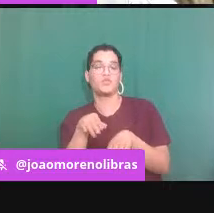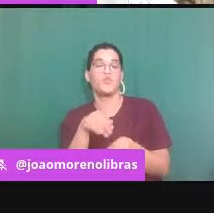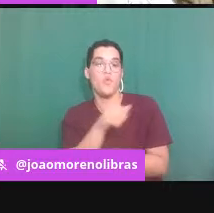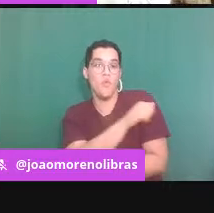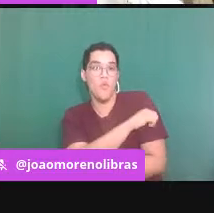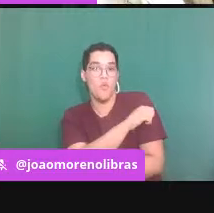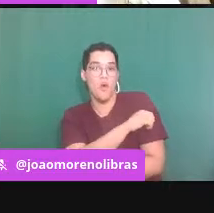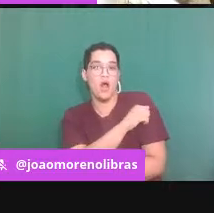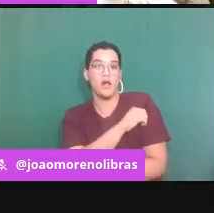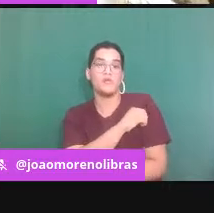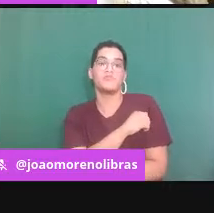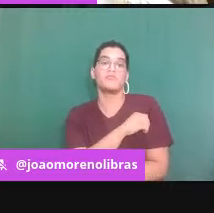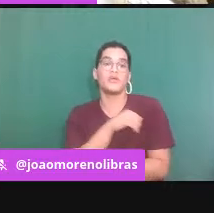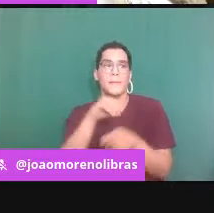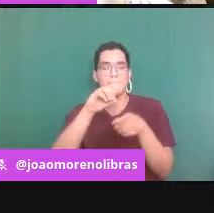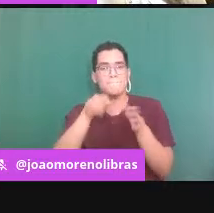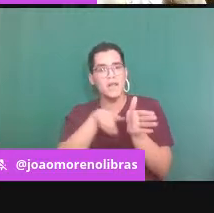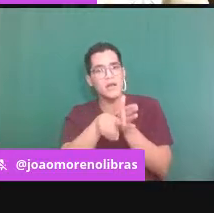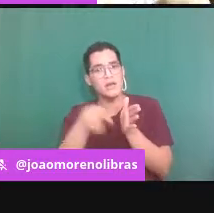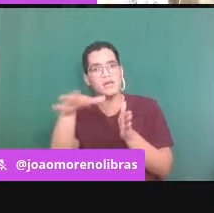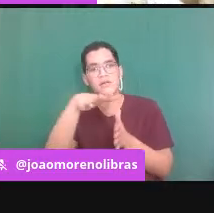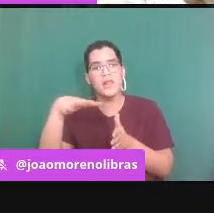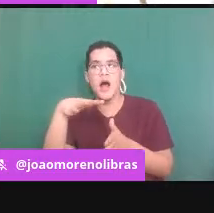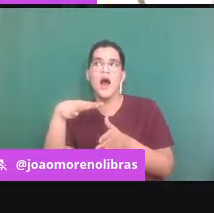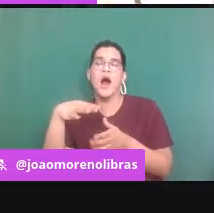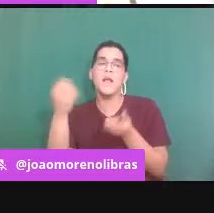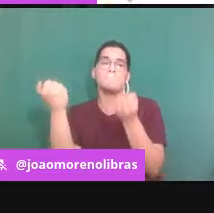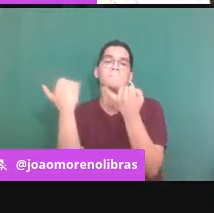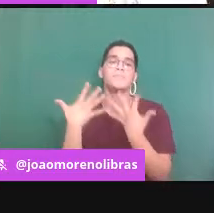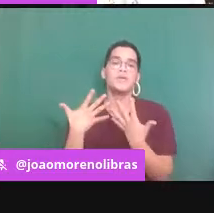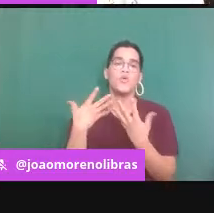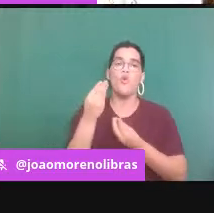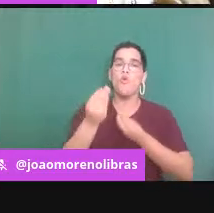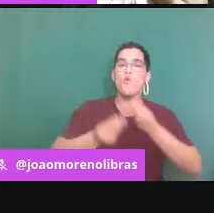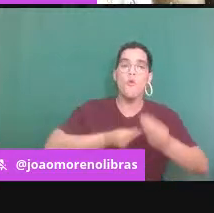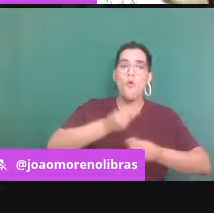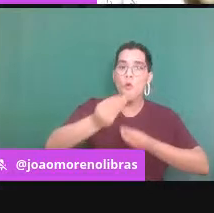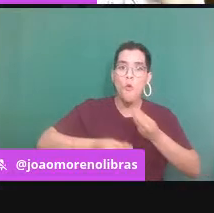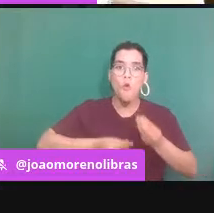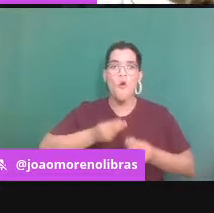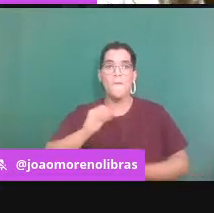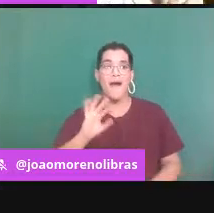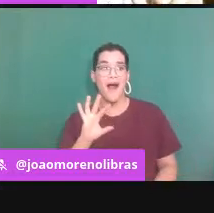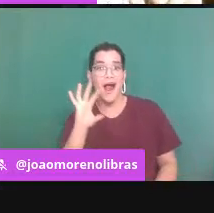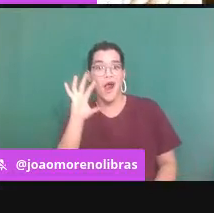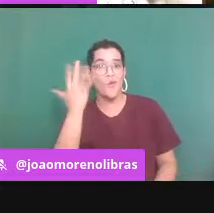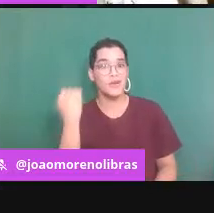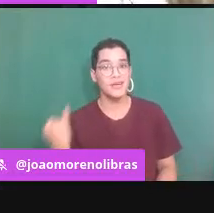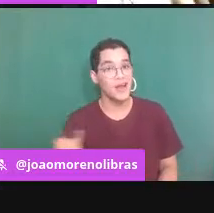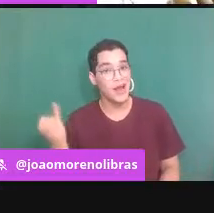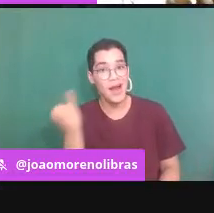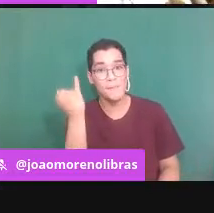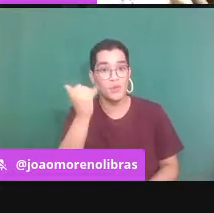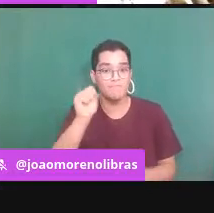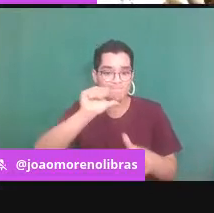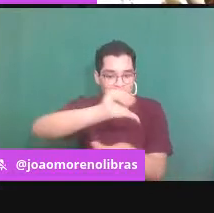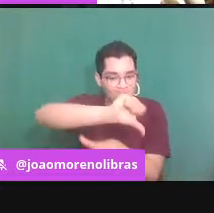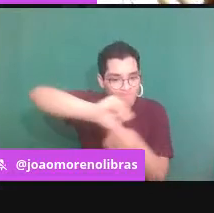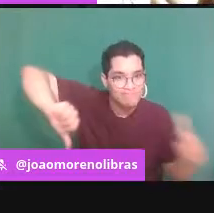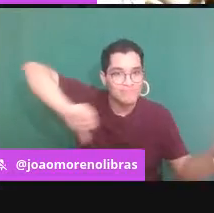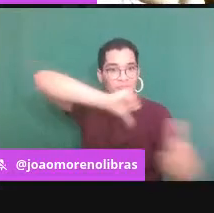é rica essa mudança, quanto ela nos desafia, e para todos que fazemos pesquisa,